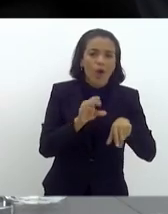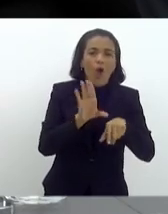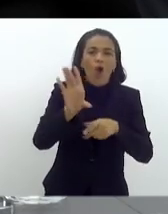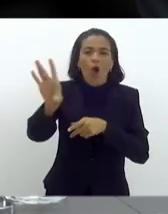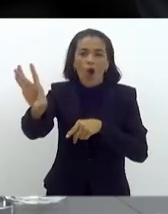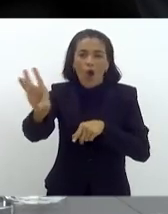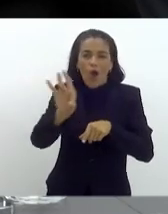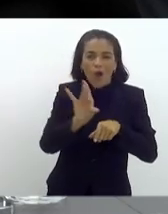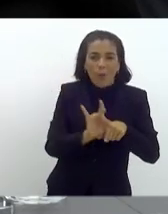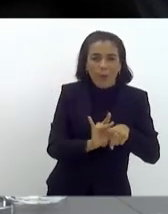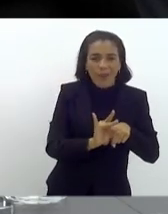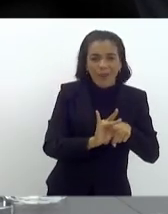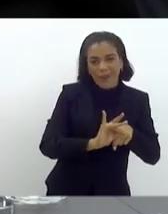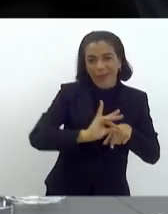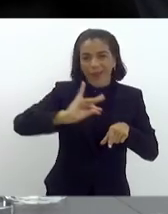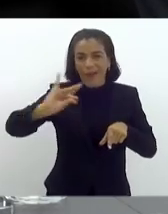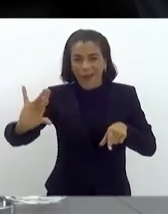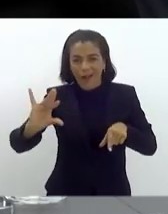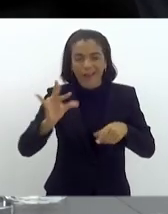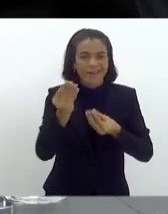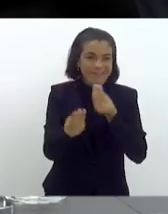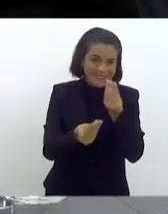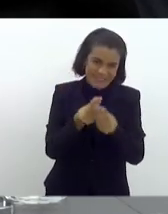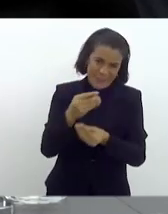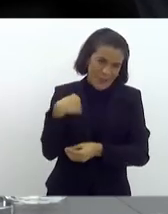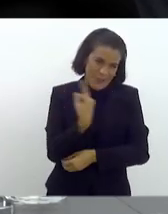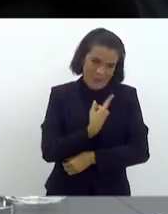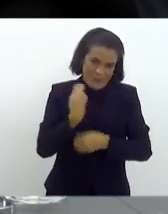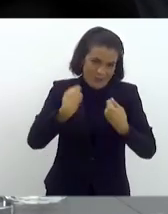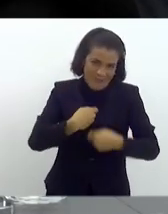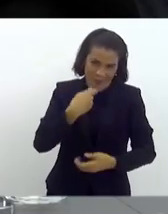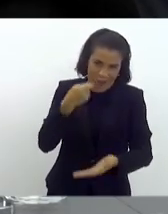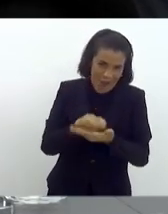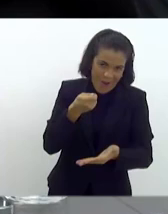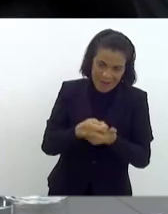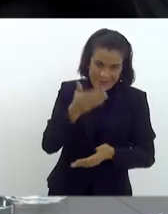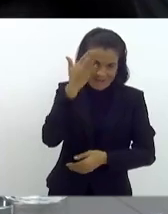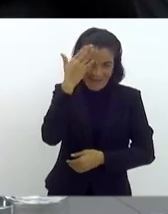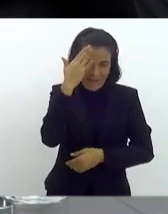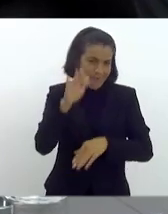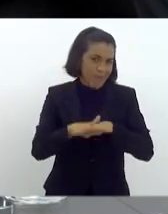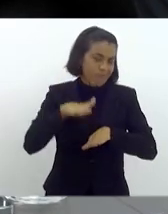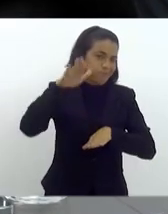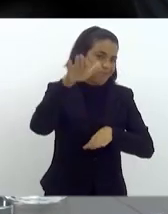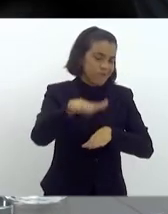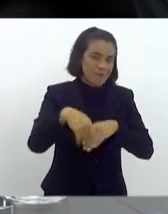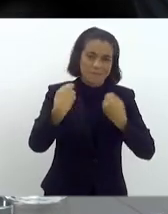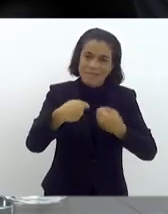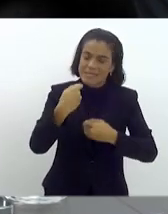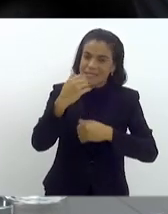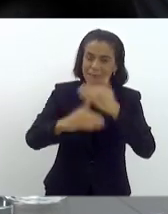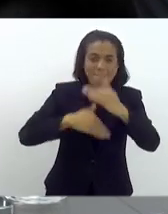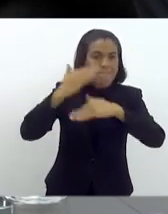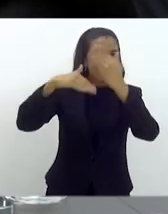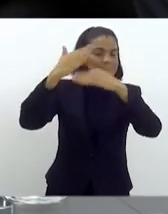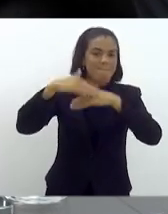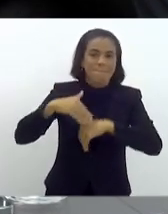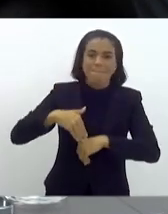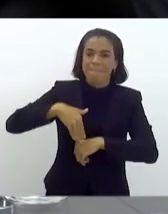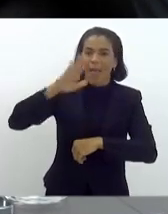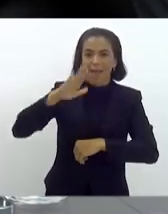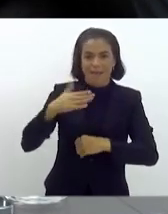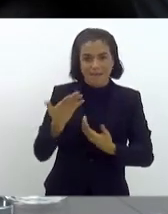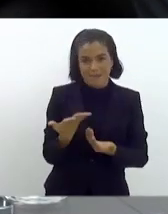no Word né isso aí já é uma questão que já tá até superada não tem que saber a gente tem que dar esse passo além já indo na própria